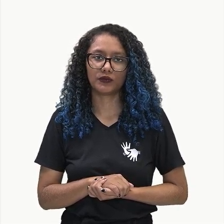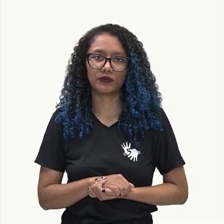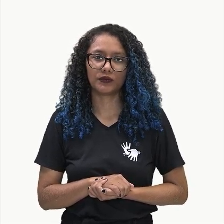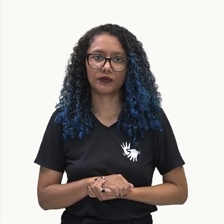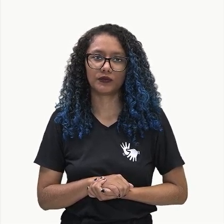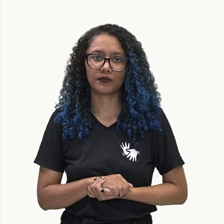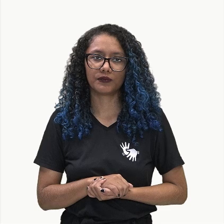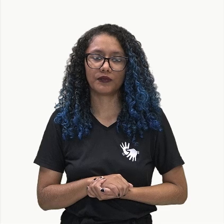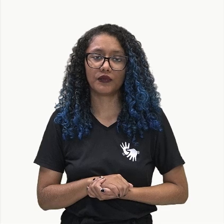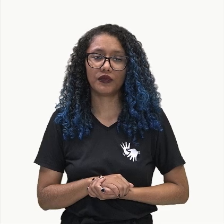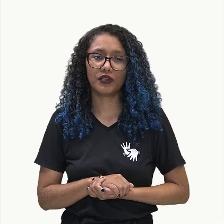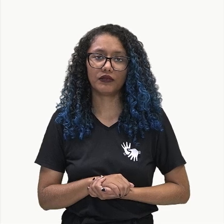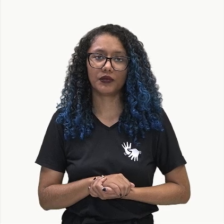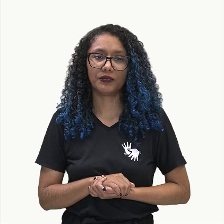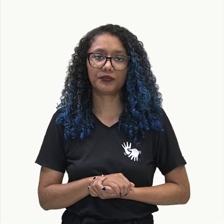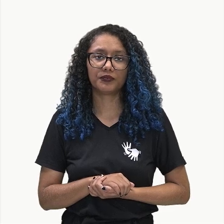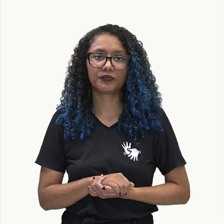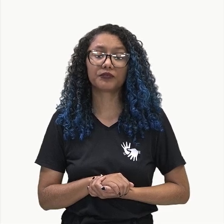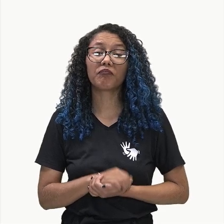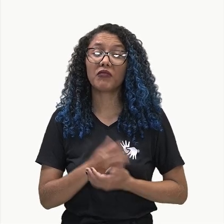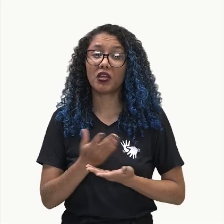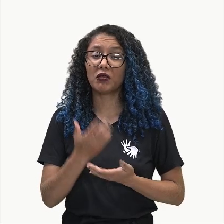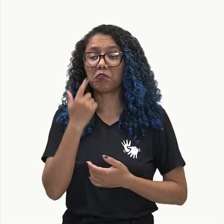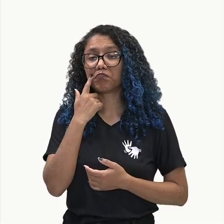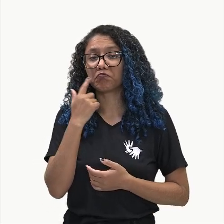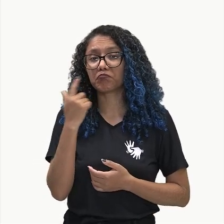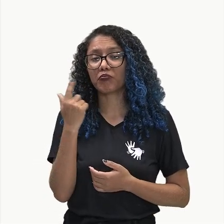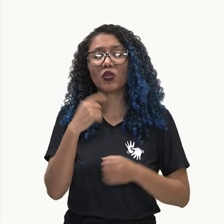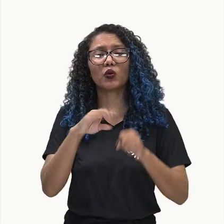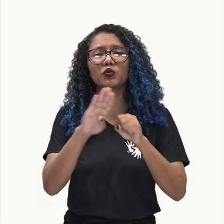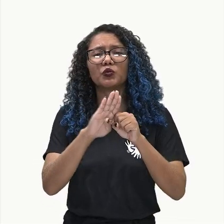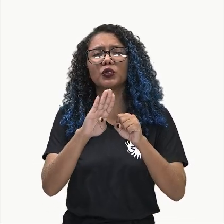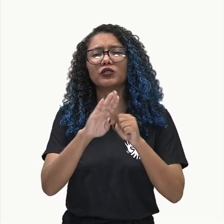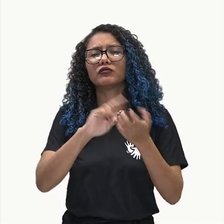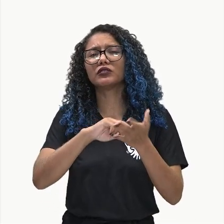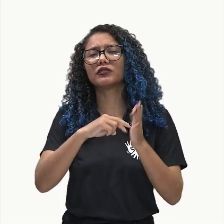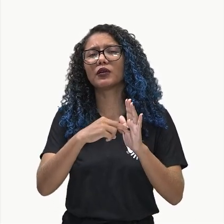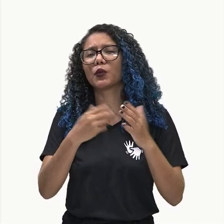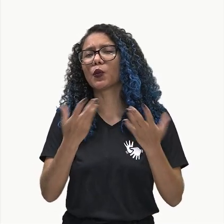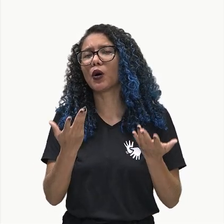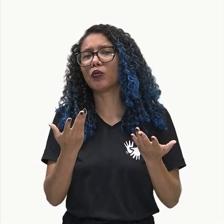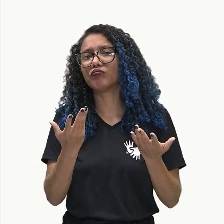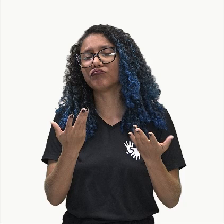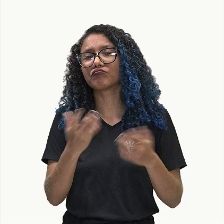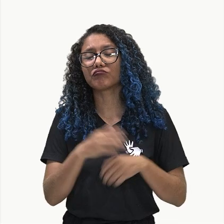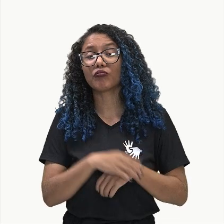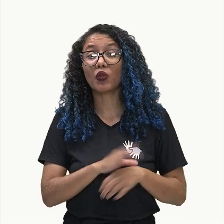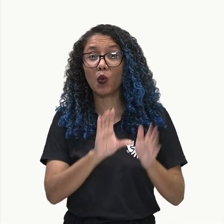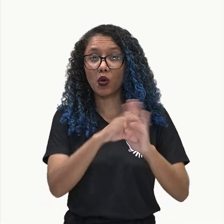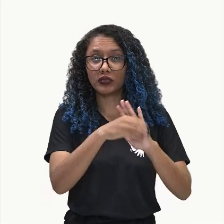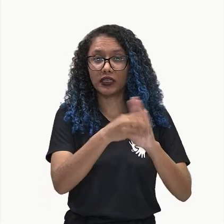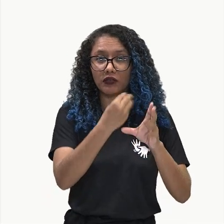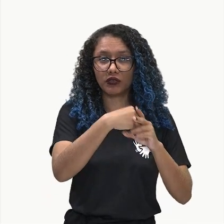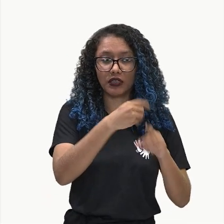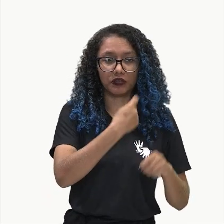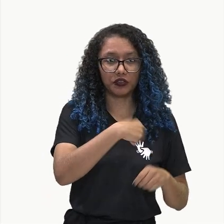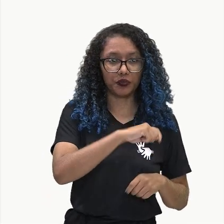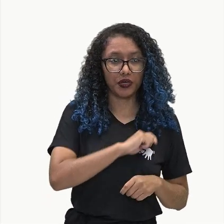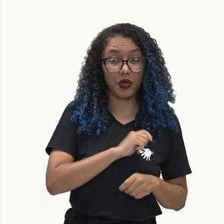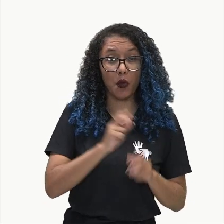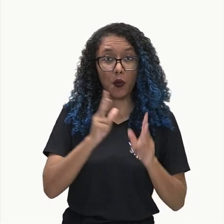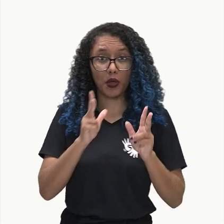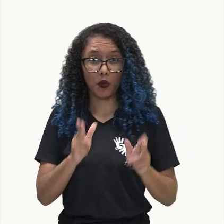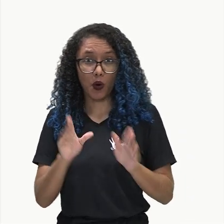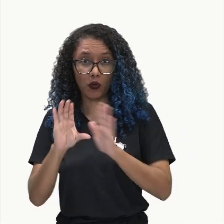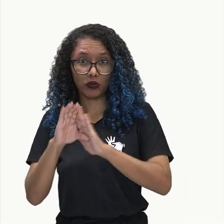De forma breve, o substantivo ele vai ter aí o mesmo conceito na língua espanhola,